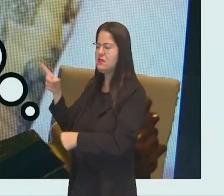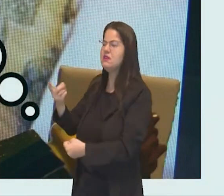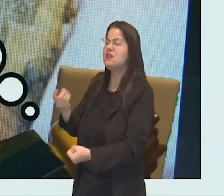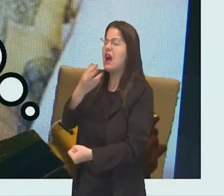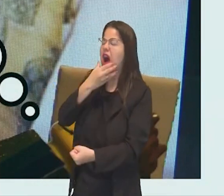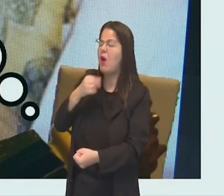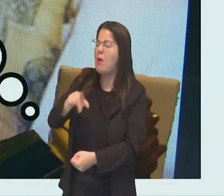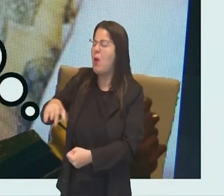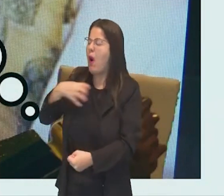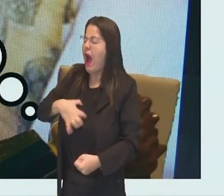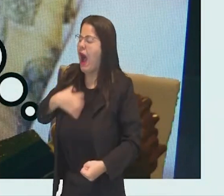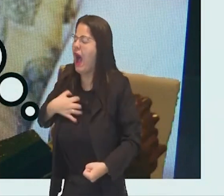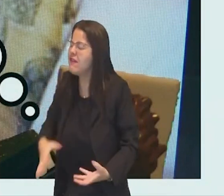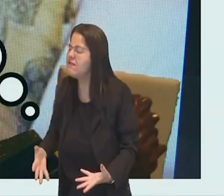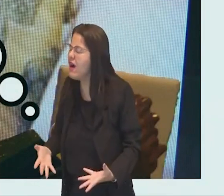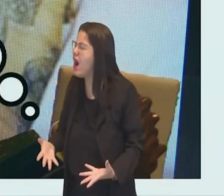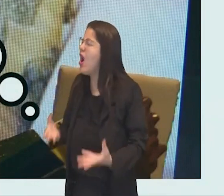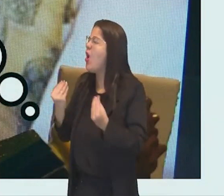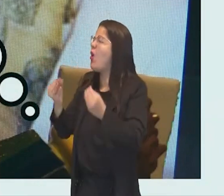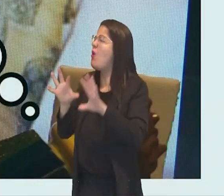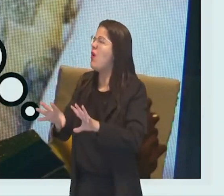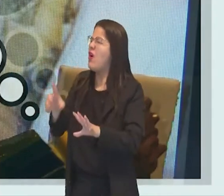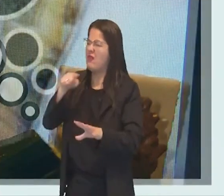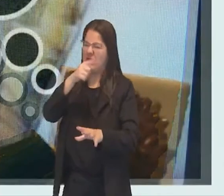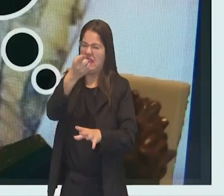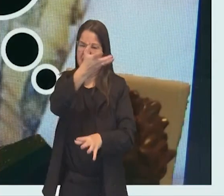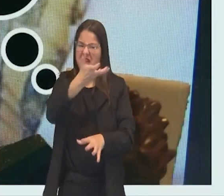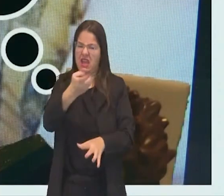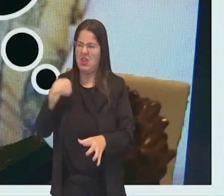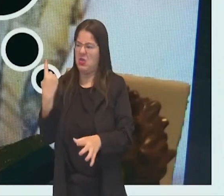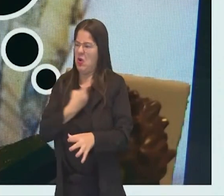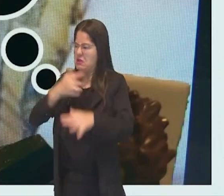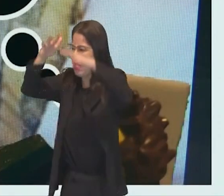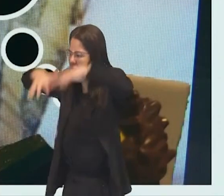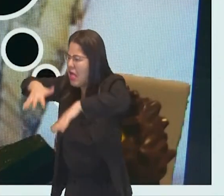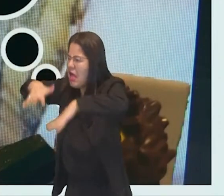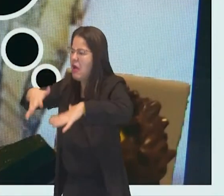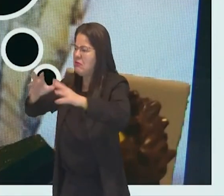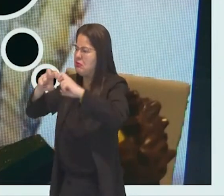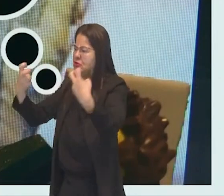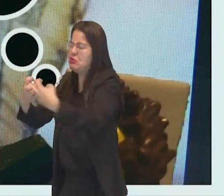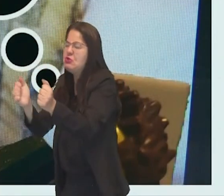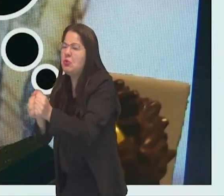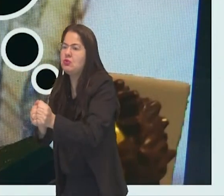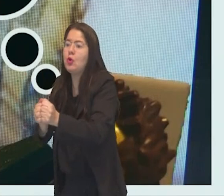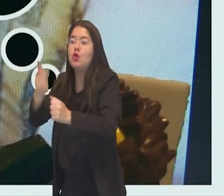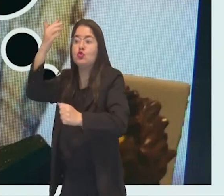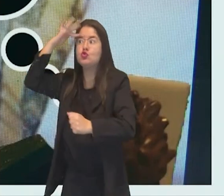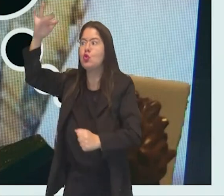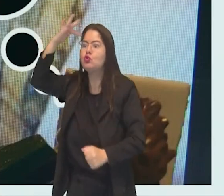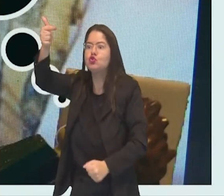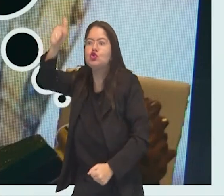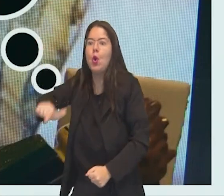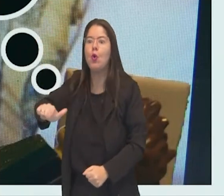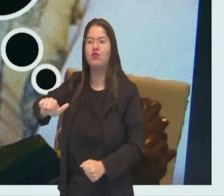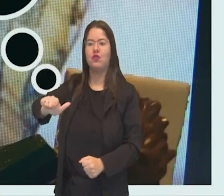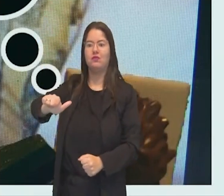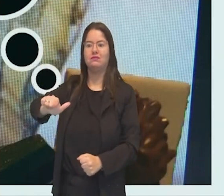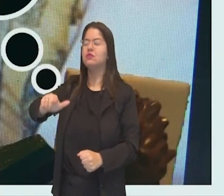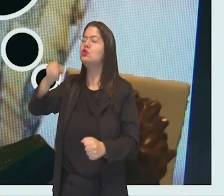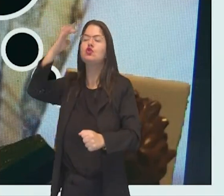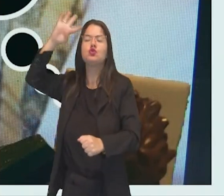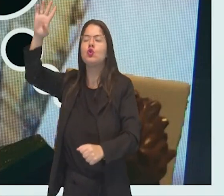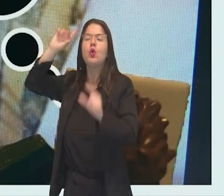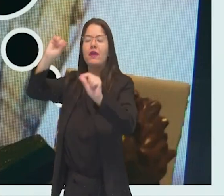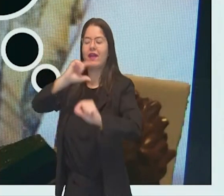como assim? Ele está querendo que a gente se curve a ele? Que absurdo! Não parou por aí, teve outro sonho. Sonhou